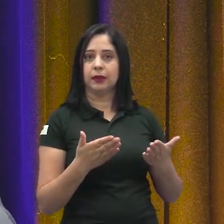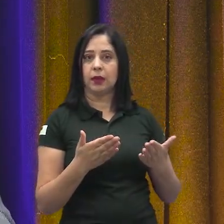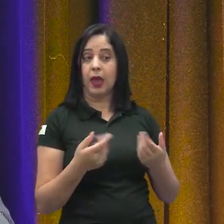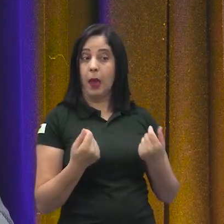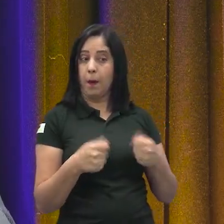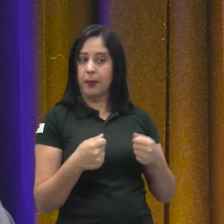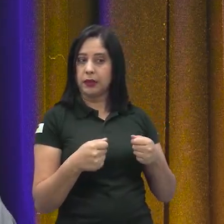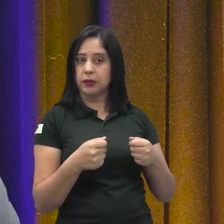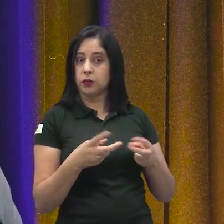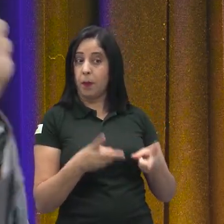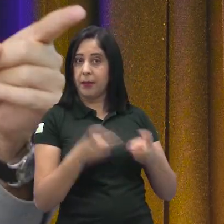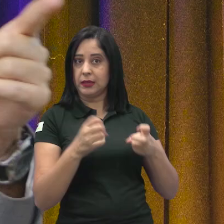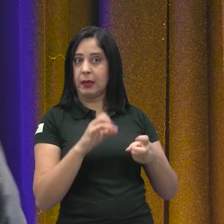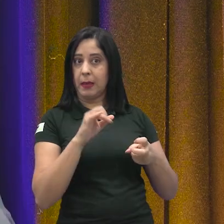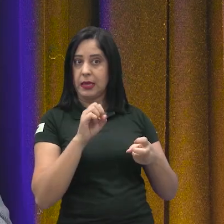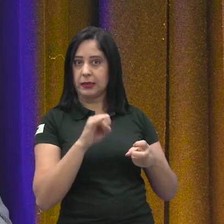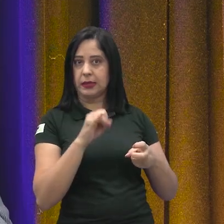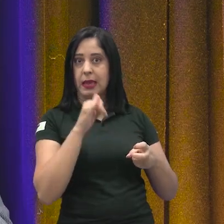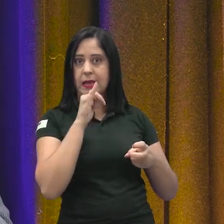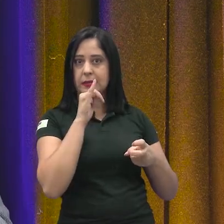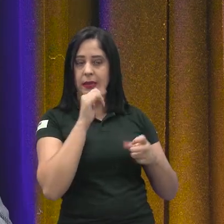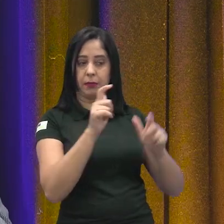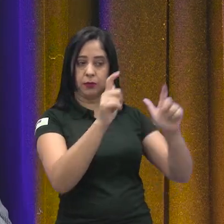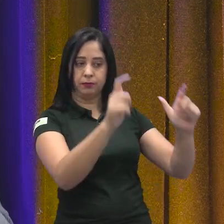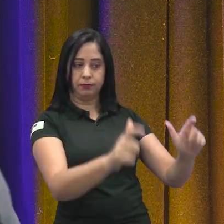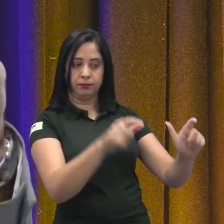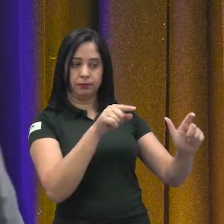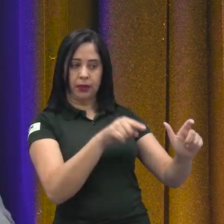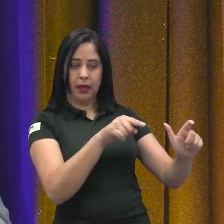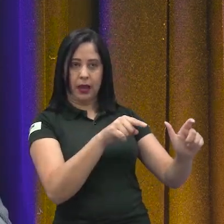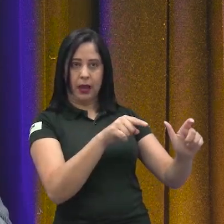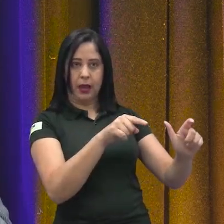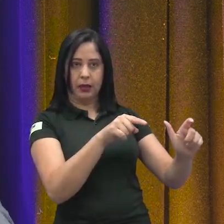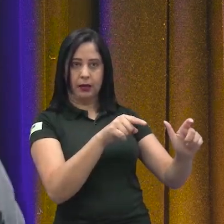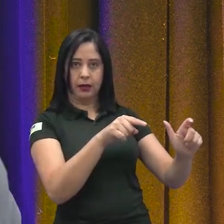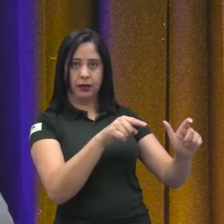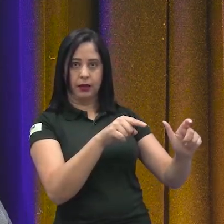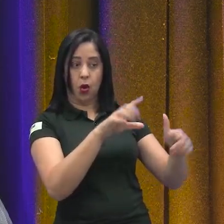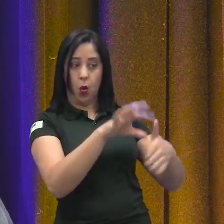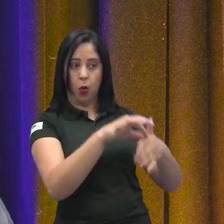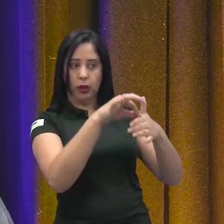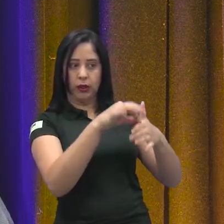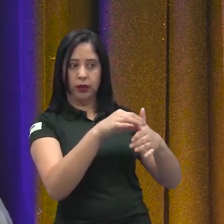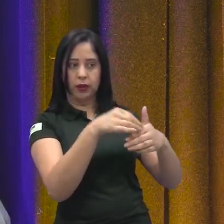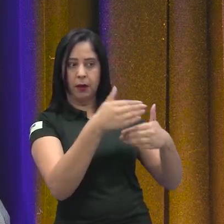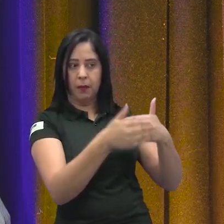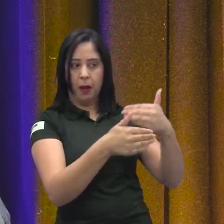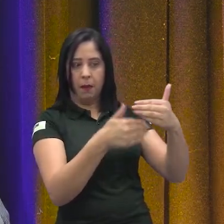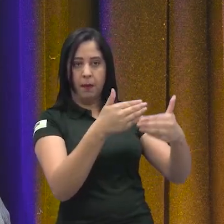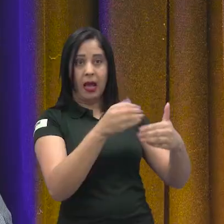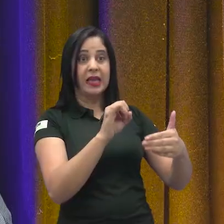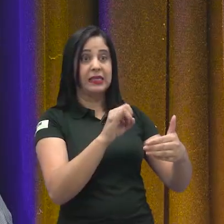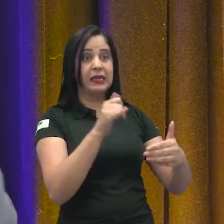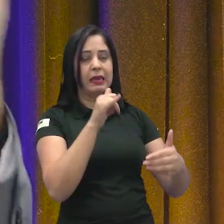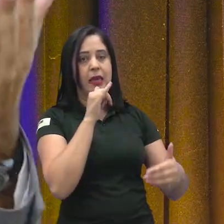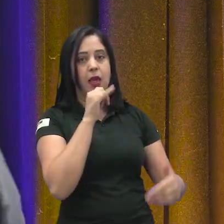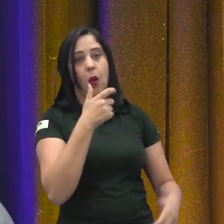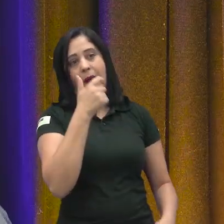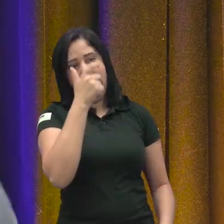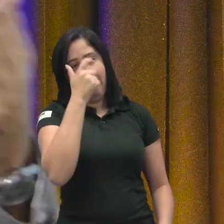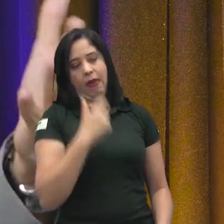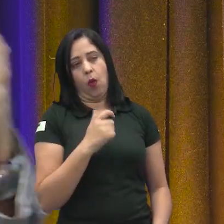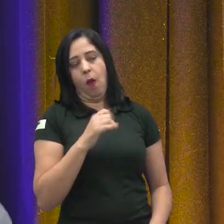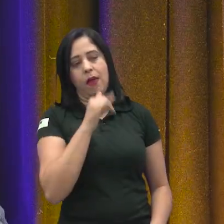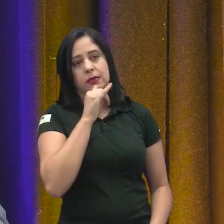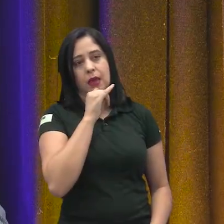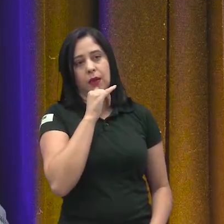ver se aquele departamento daquele líder está andando sozinho. Ou se eu também, se eu puder me ausentar, vou tirar